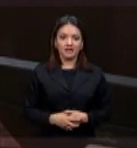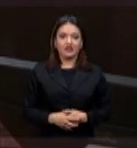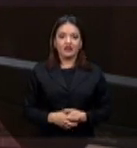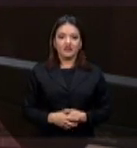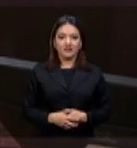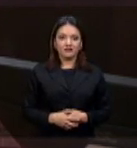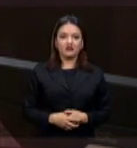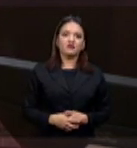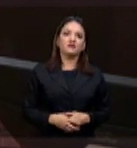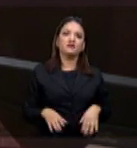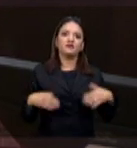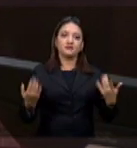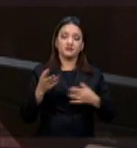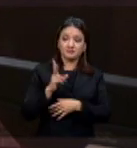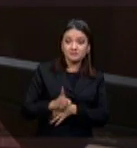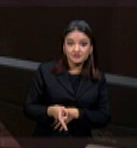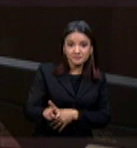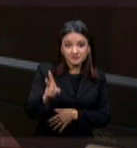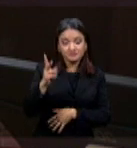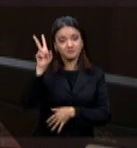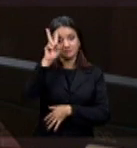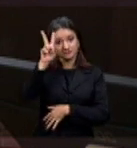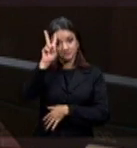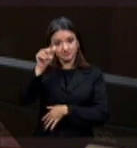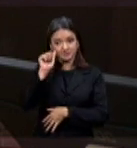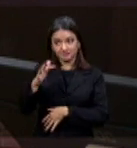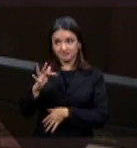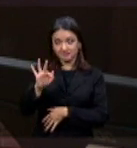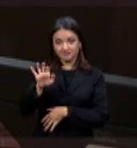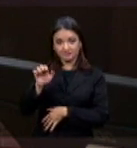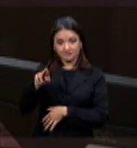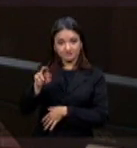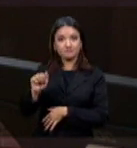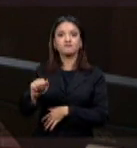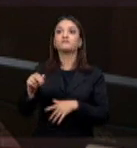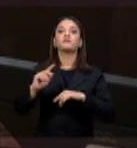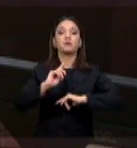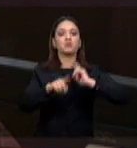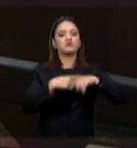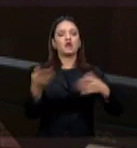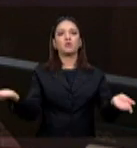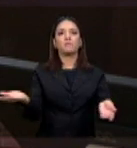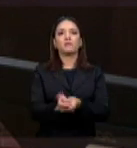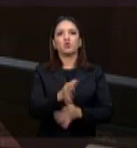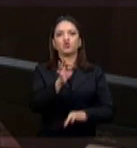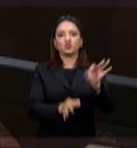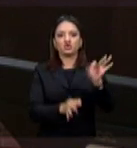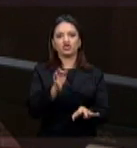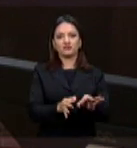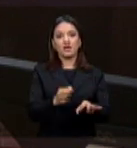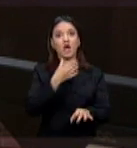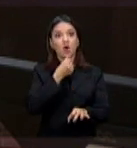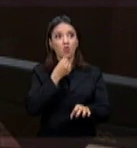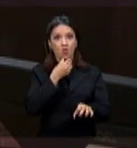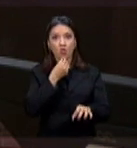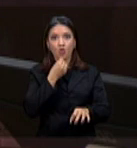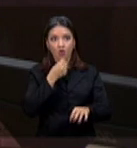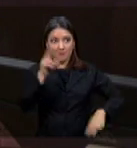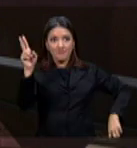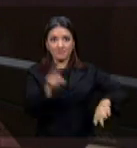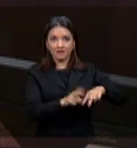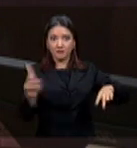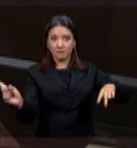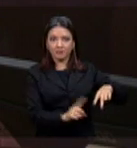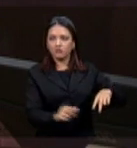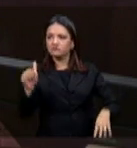quando ela sofreu mais uma violência institucional, foi quando ela foi parar na justiça. O estuprador dela finalmente foi preso, ela